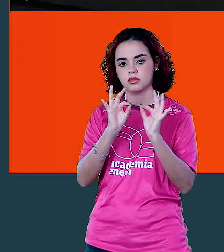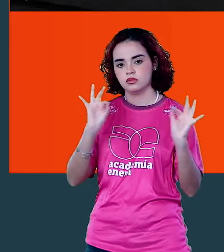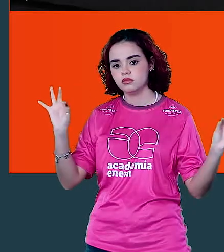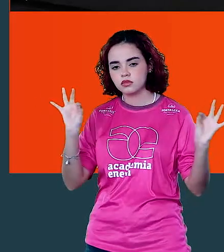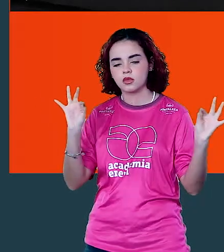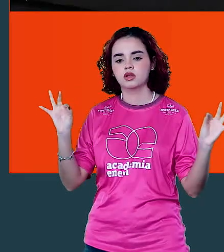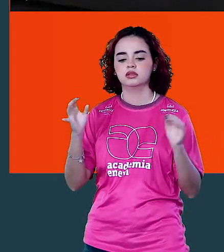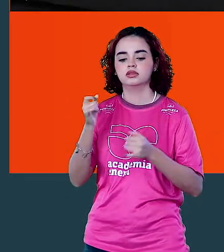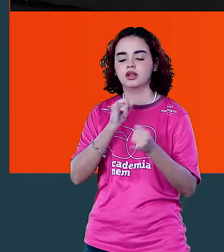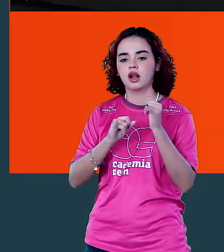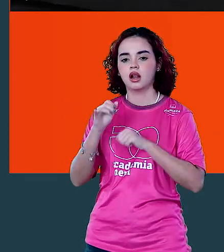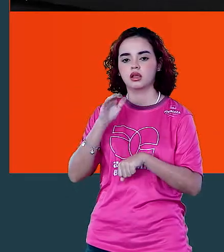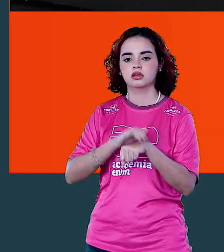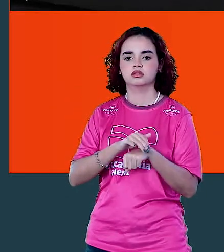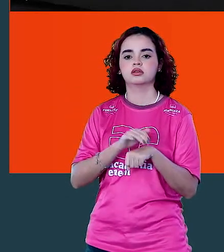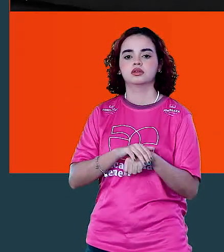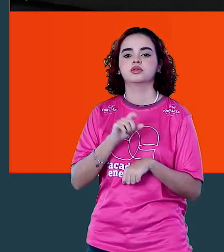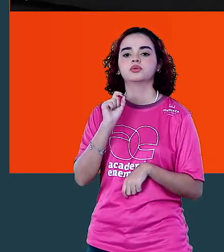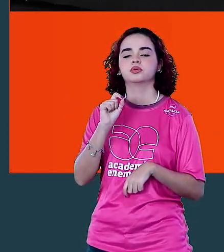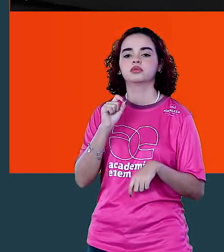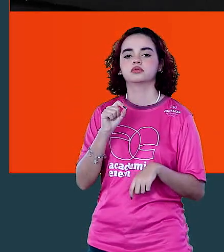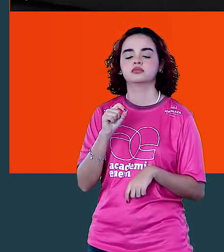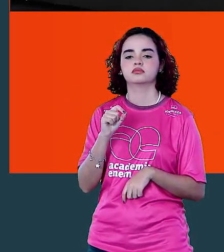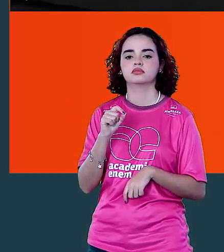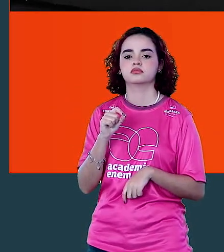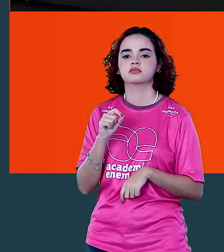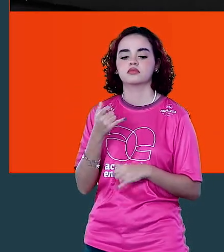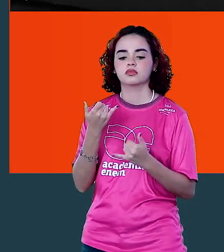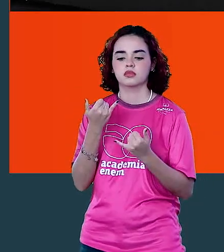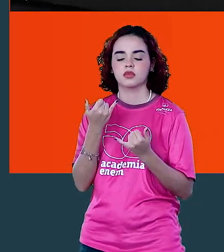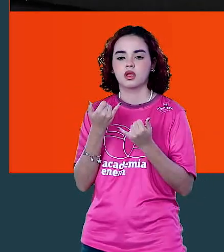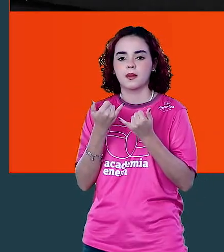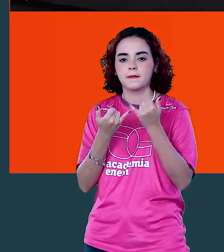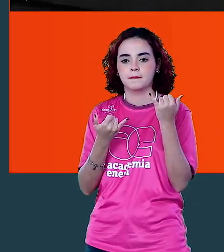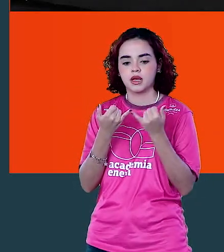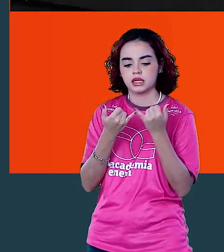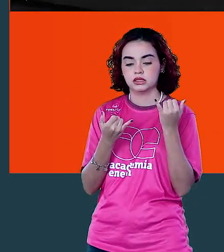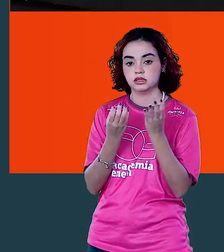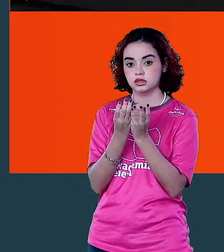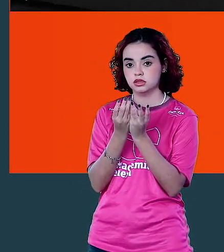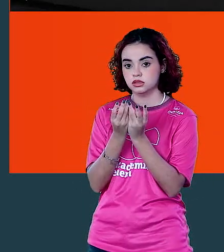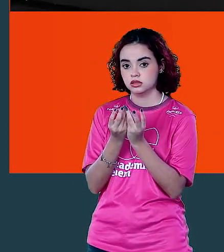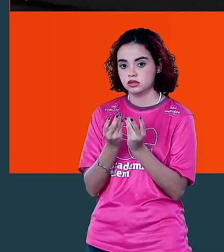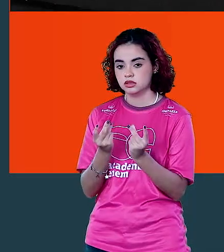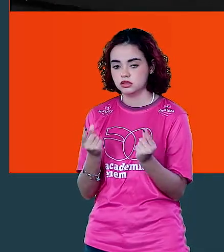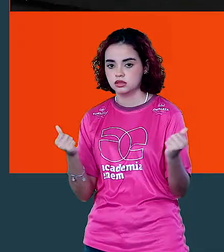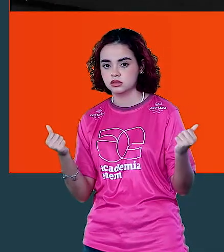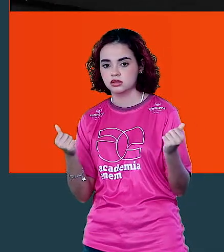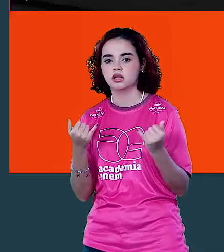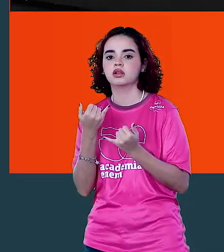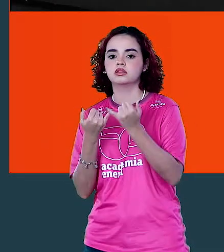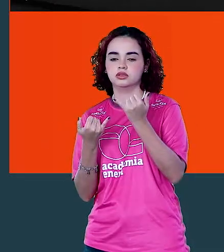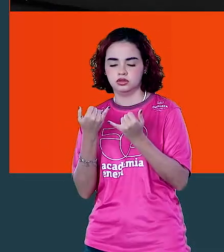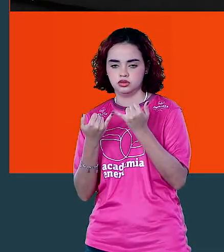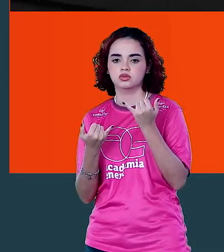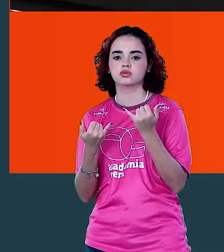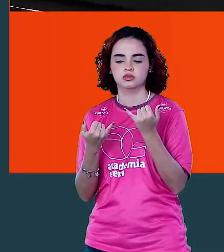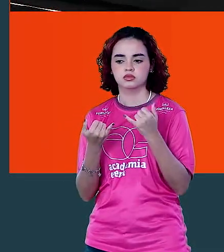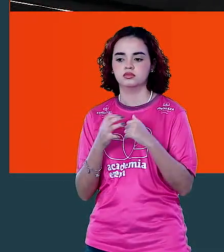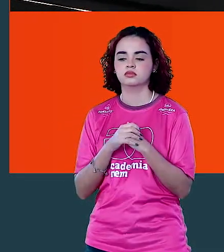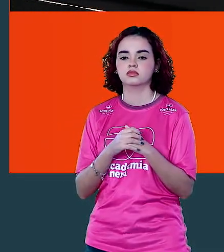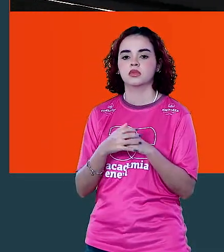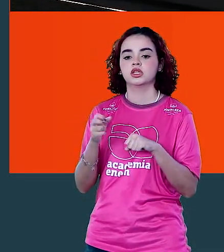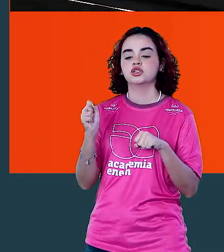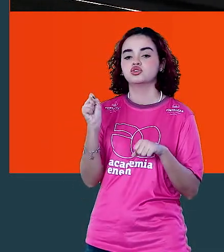gente utiliza na química, que é a seguinte: semelhante dissolve semelhante.